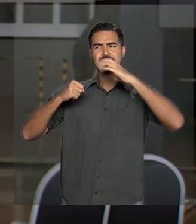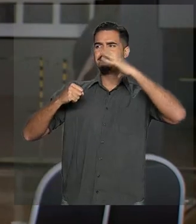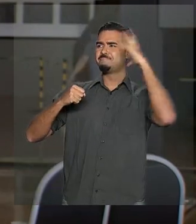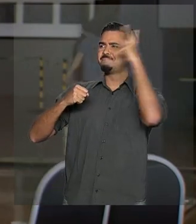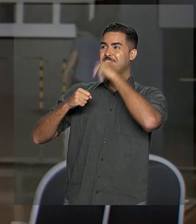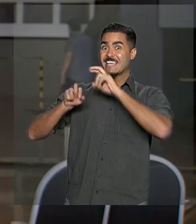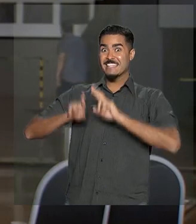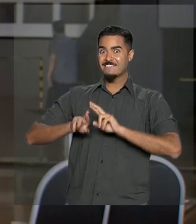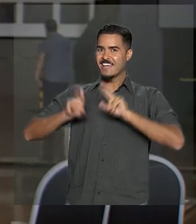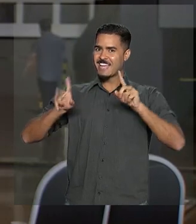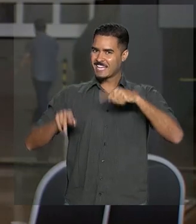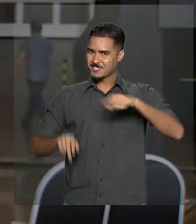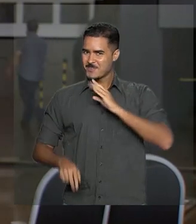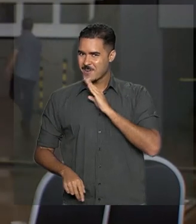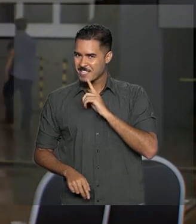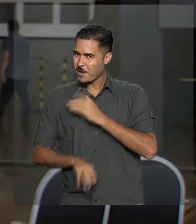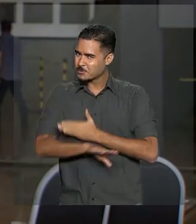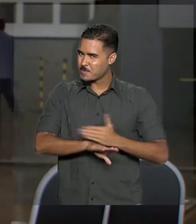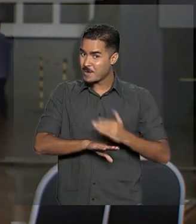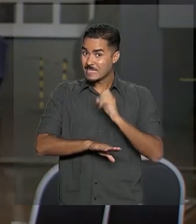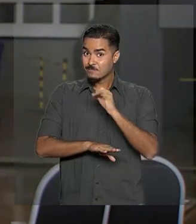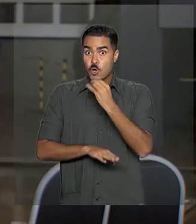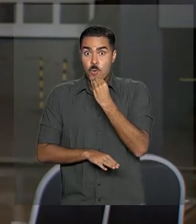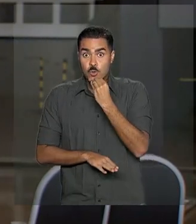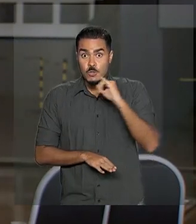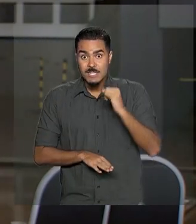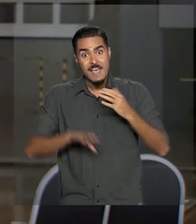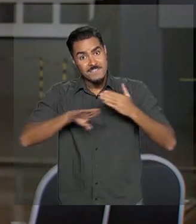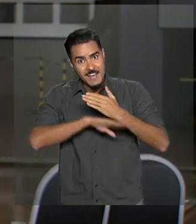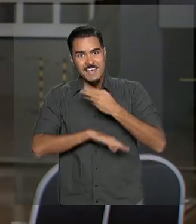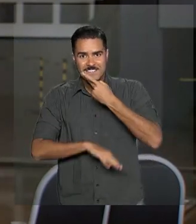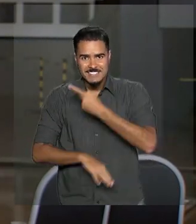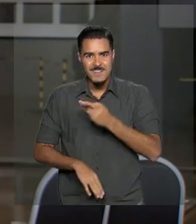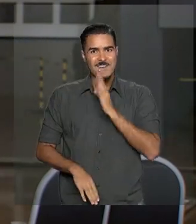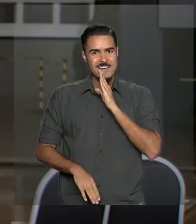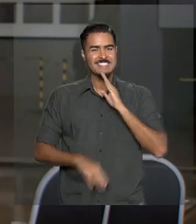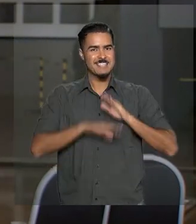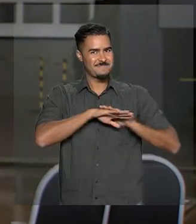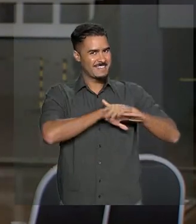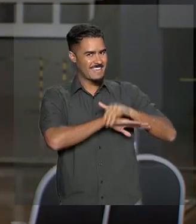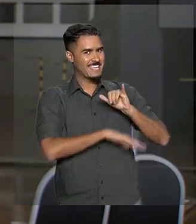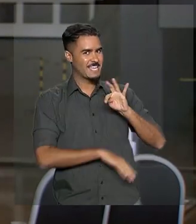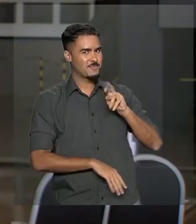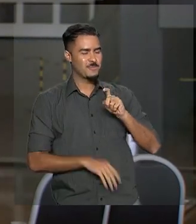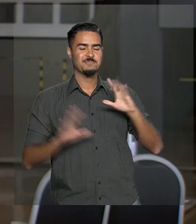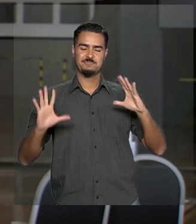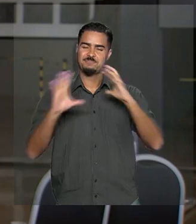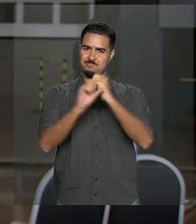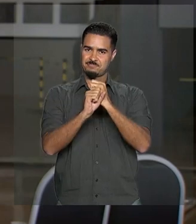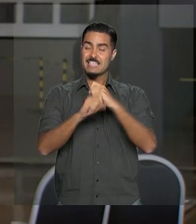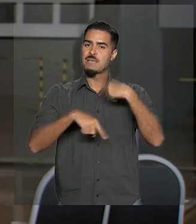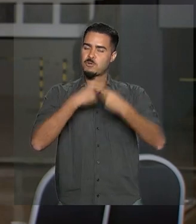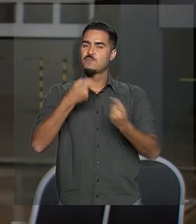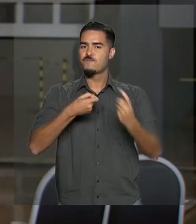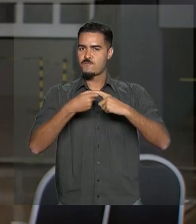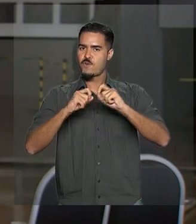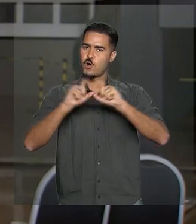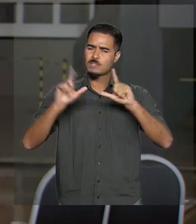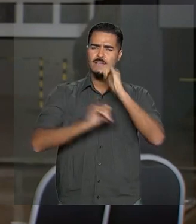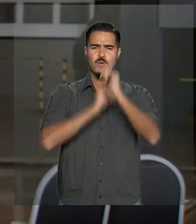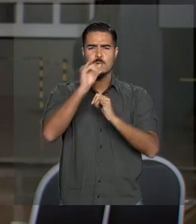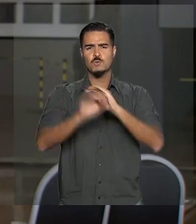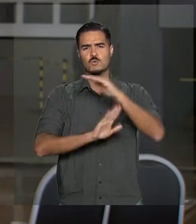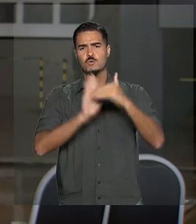bem diferente de tudo que a gente conhece. Então, se tiverem oportunidade, vale a pena o passeio. Eu fico por aqui e nós voltamos a qualquer momento com